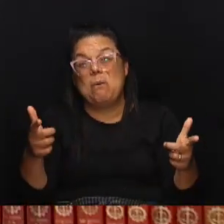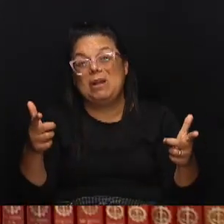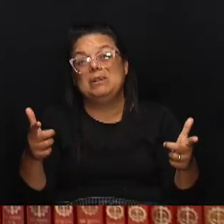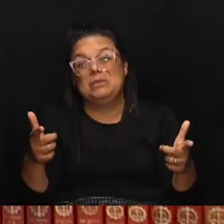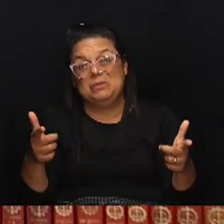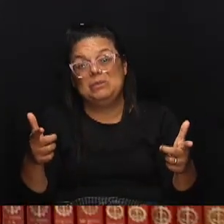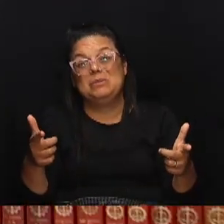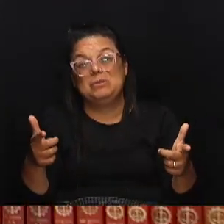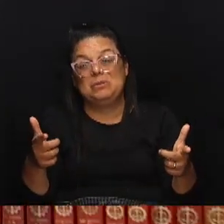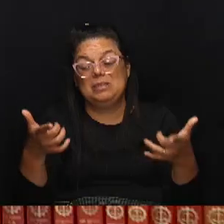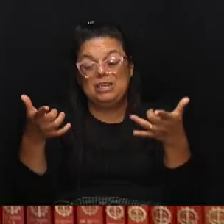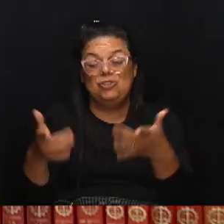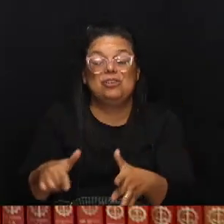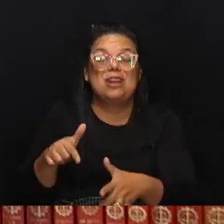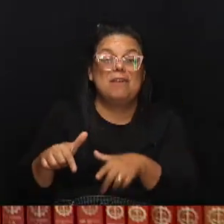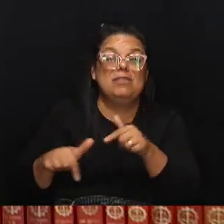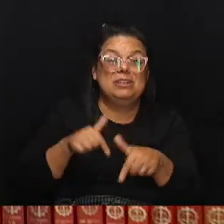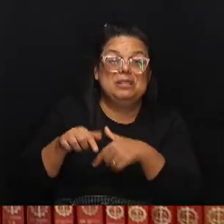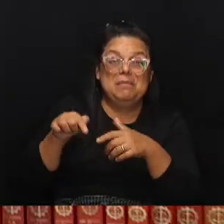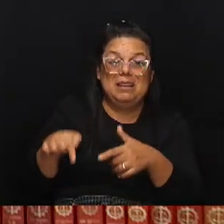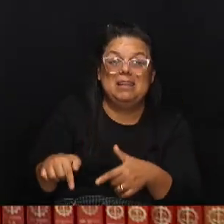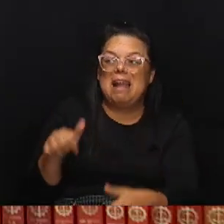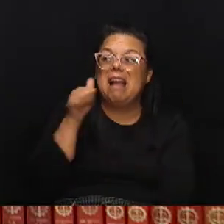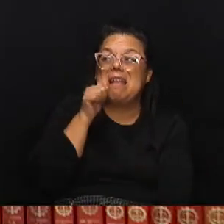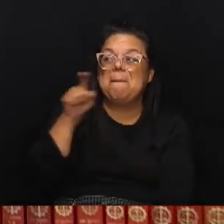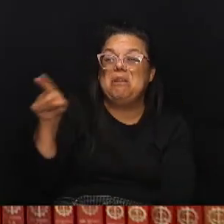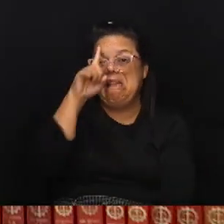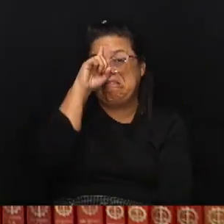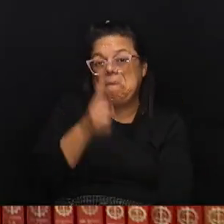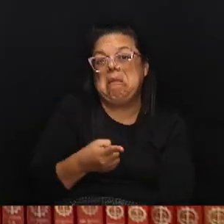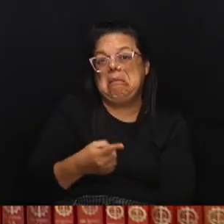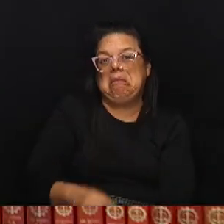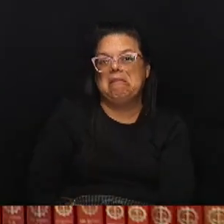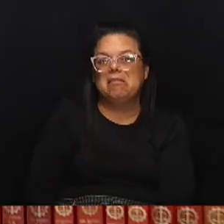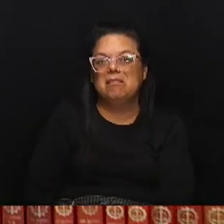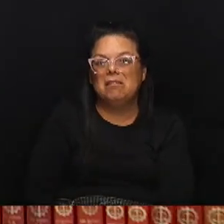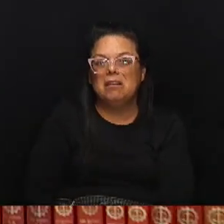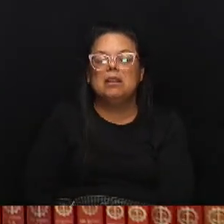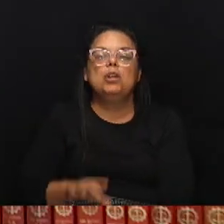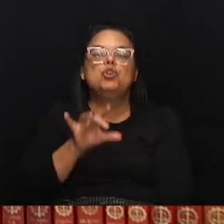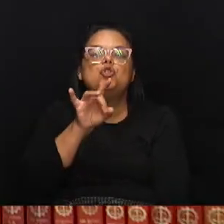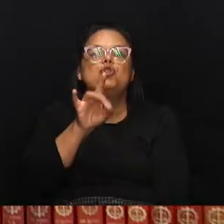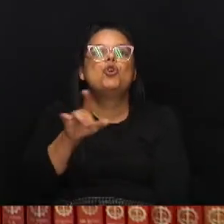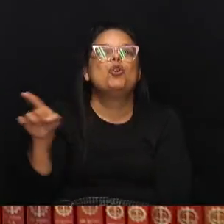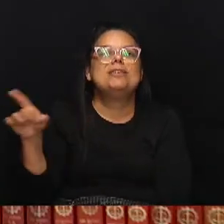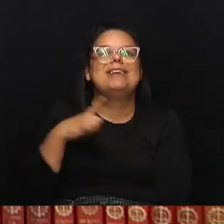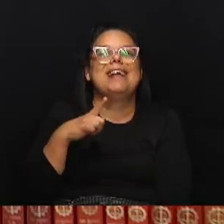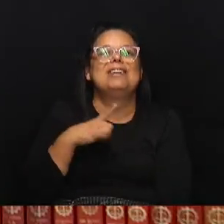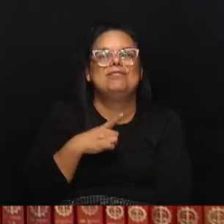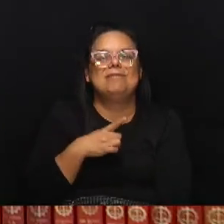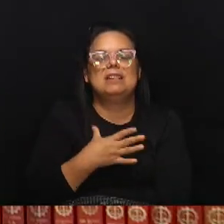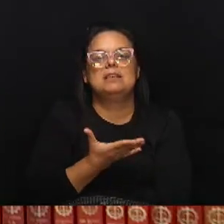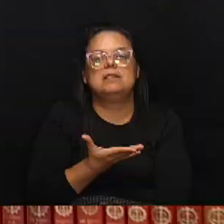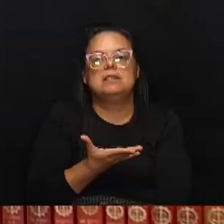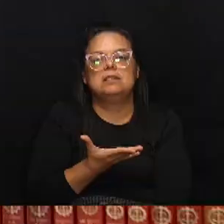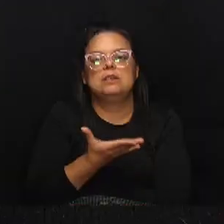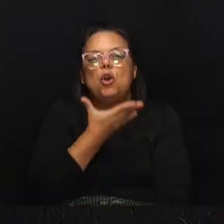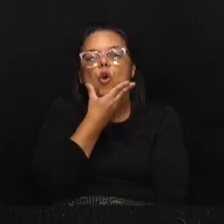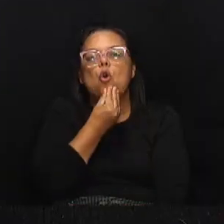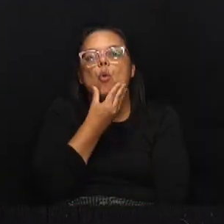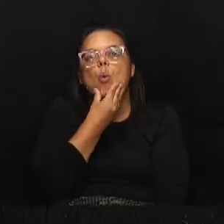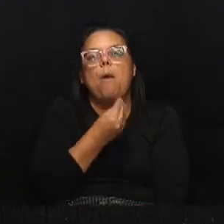terras daquela mulher, que falava, é a mulher que está comandando, a não ser que ela tivesse um feitor de mão